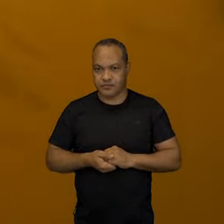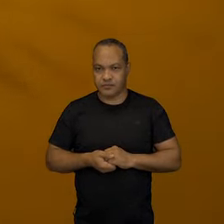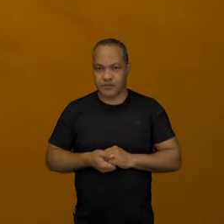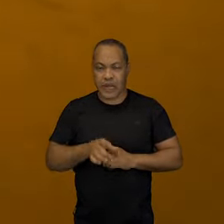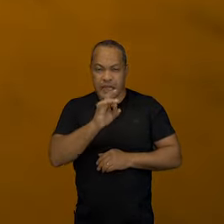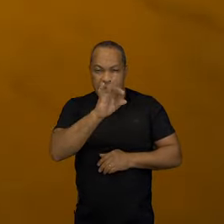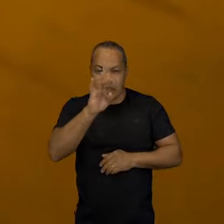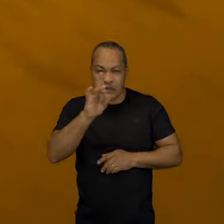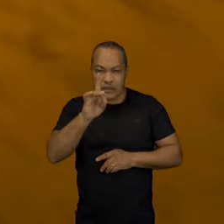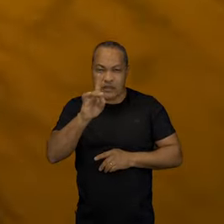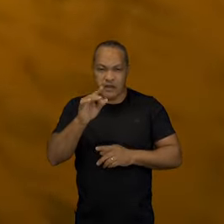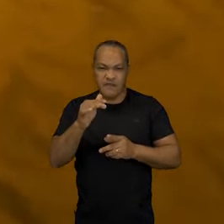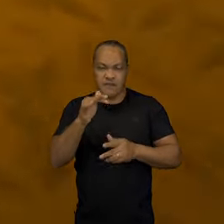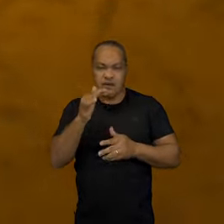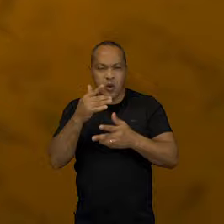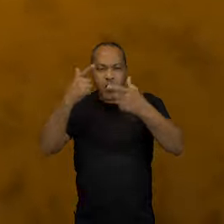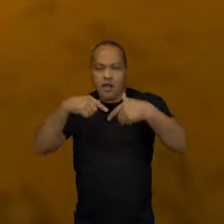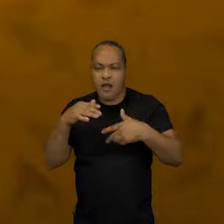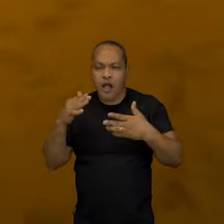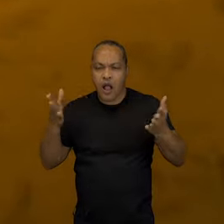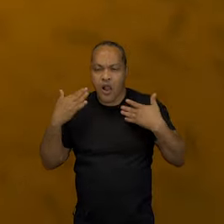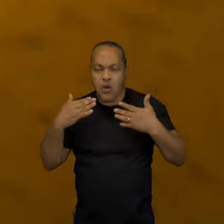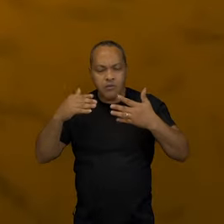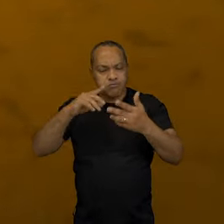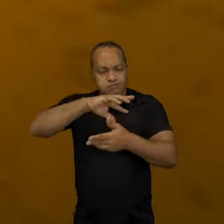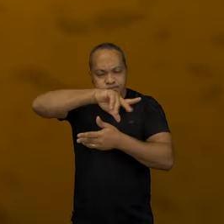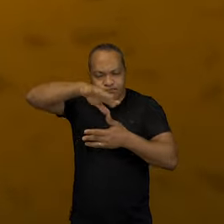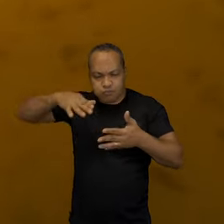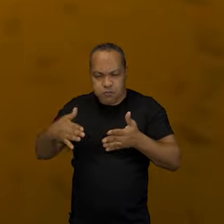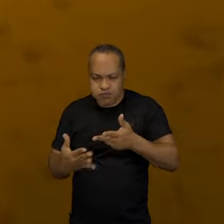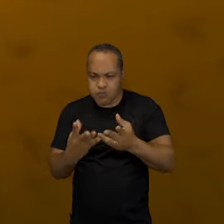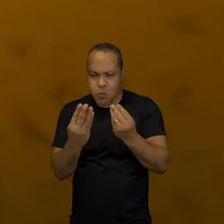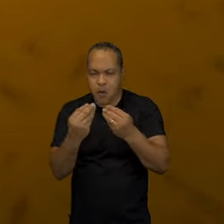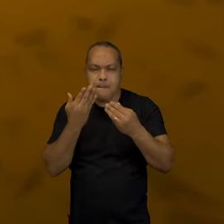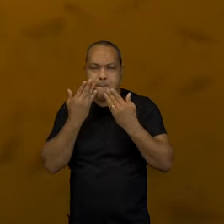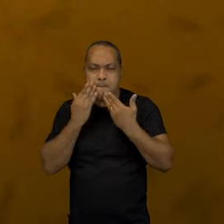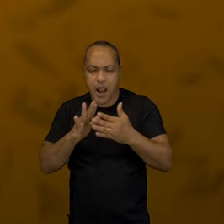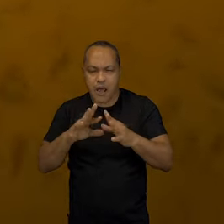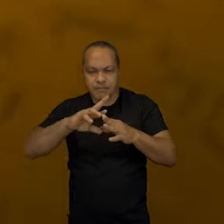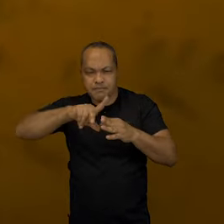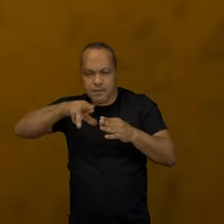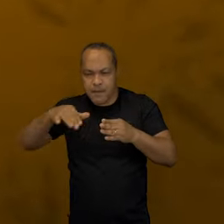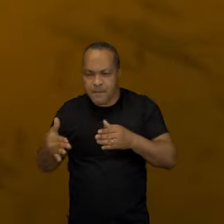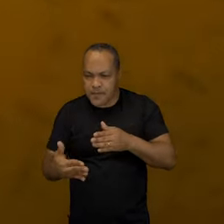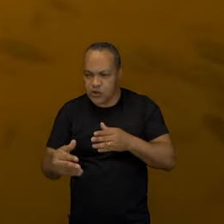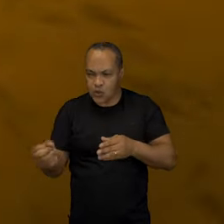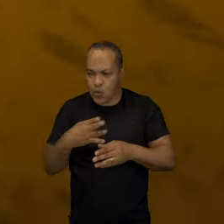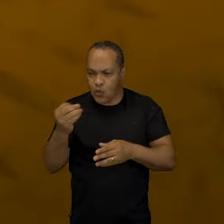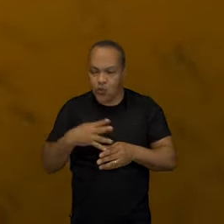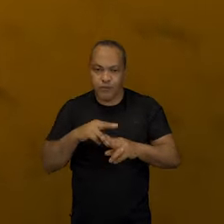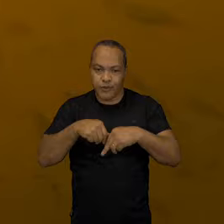A cada primavera e verão, as margens dos reservatórios são infestadas por milhares de alevinos de tucunaré, que